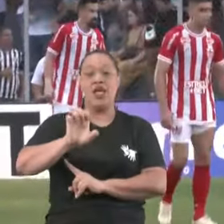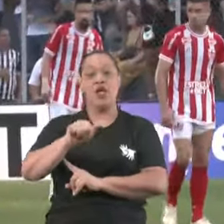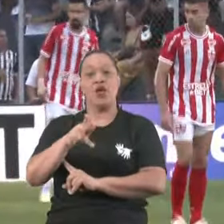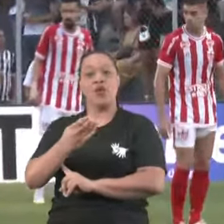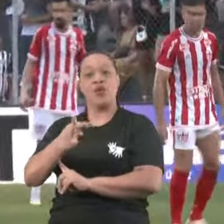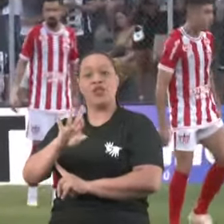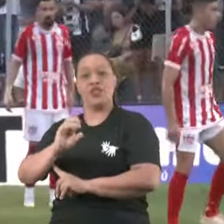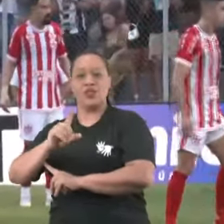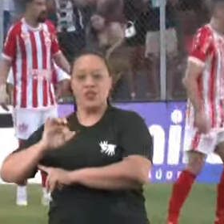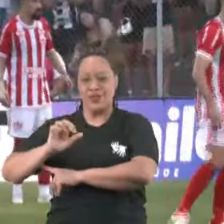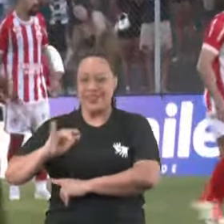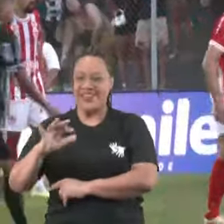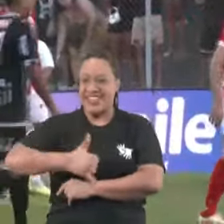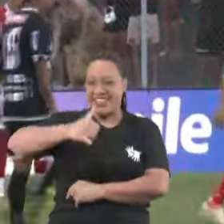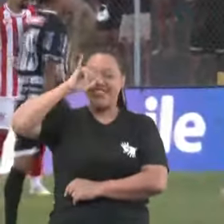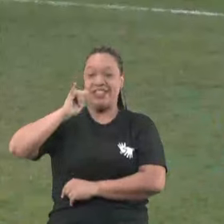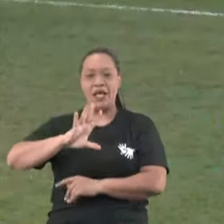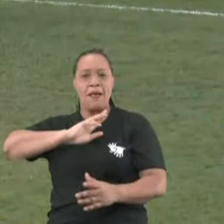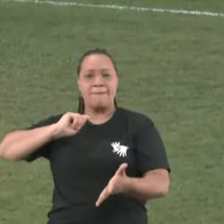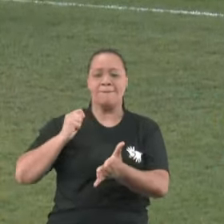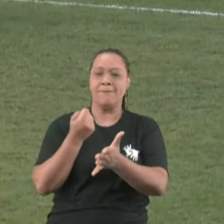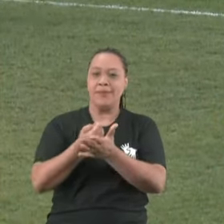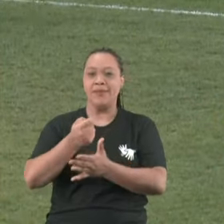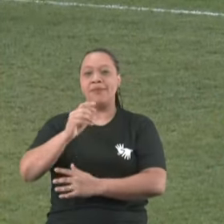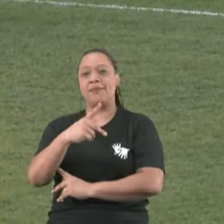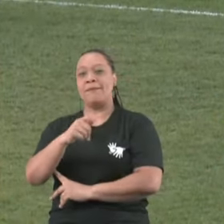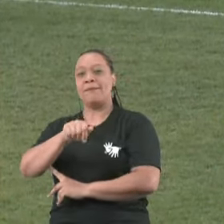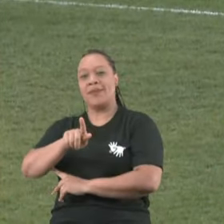Equatorial e PagBet.